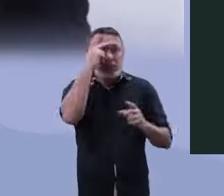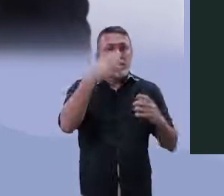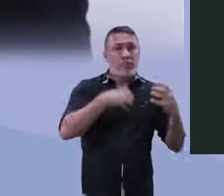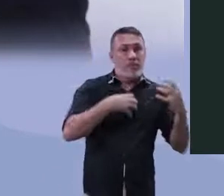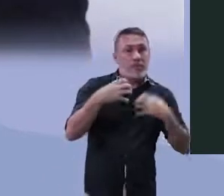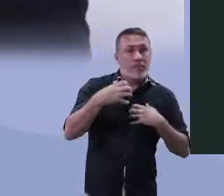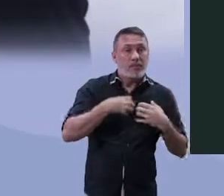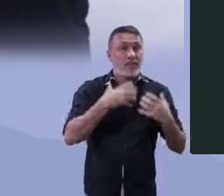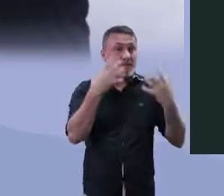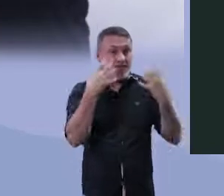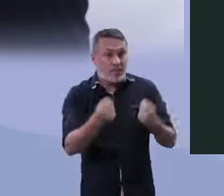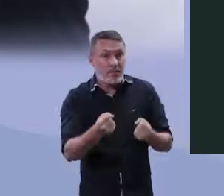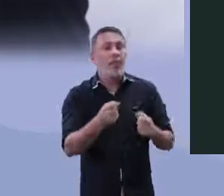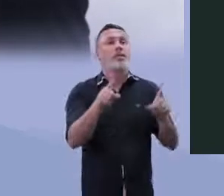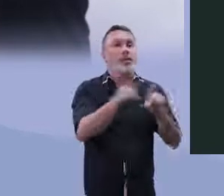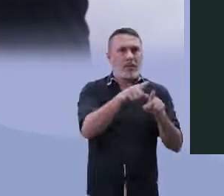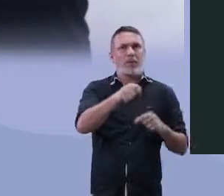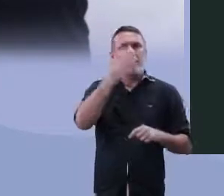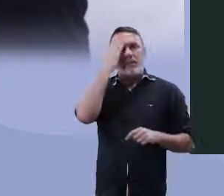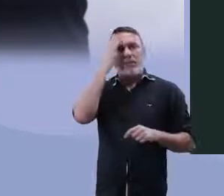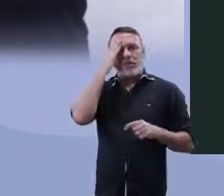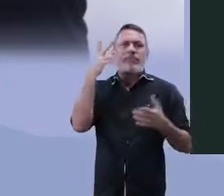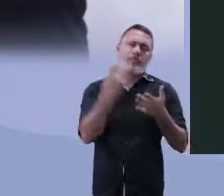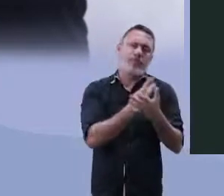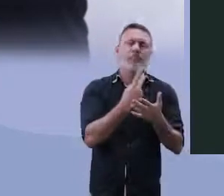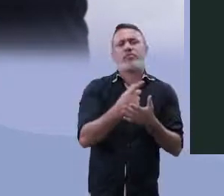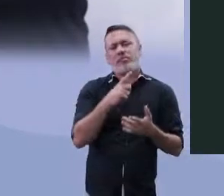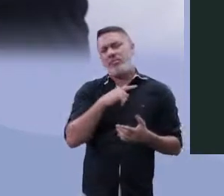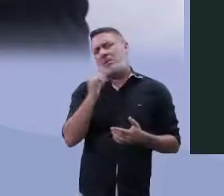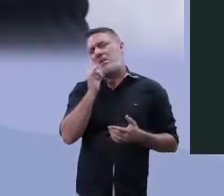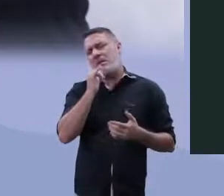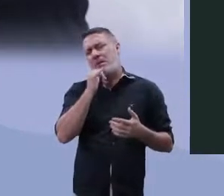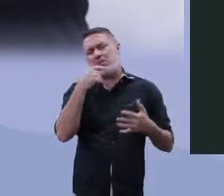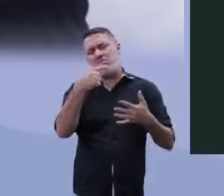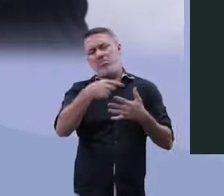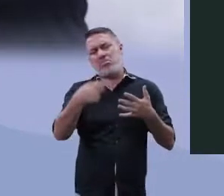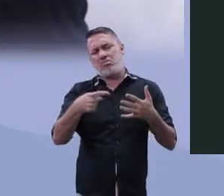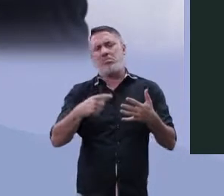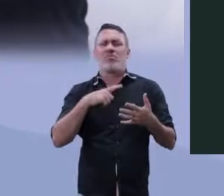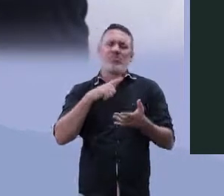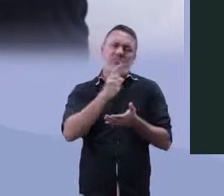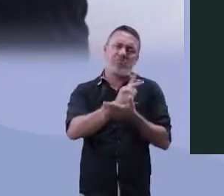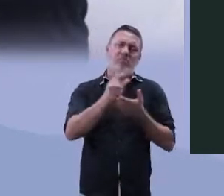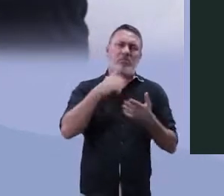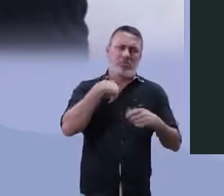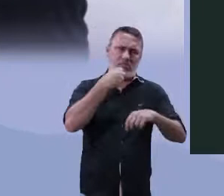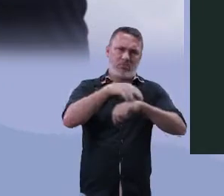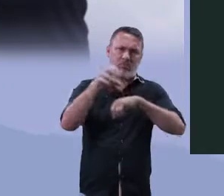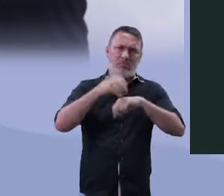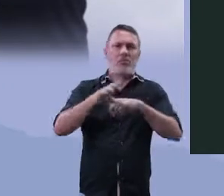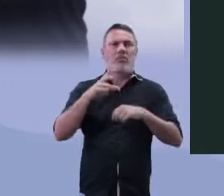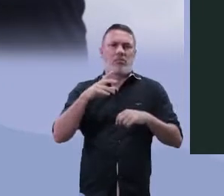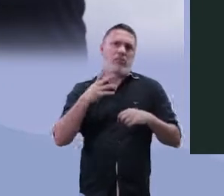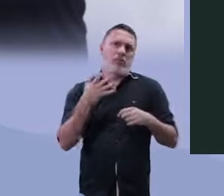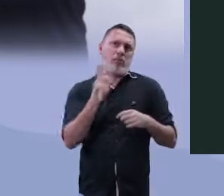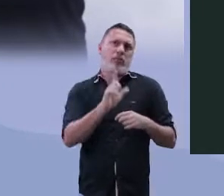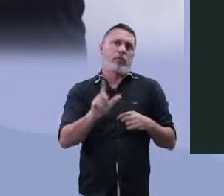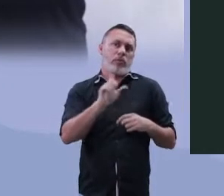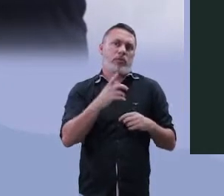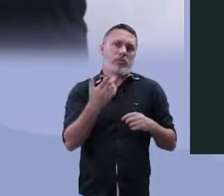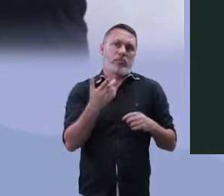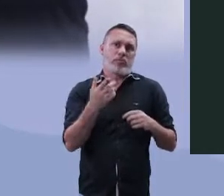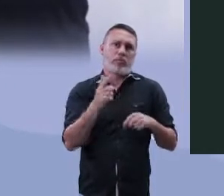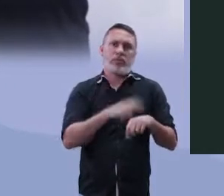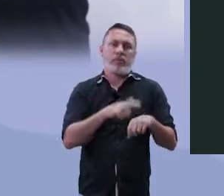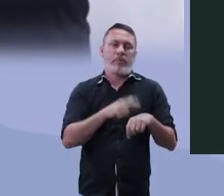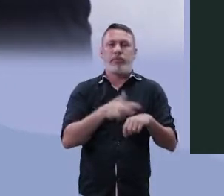sentir, também saibam. Né? Então, nós temos vários exemplos, que a gente vai ver alguns ali, não vou destrinchar,